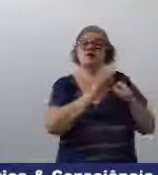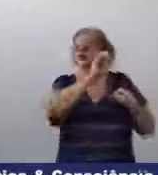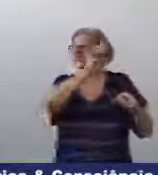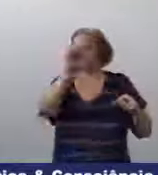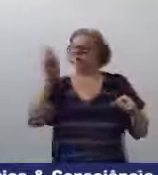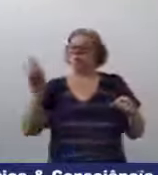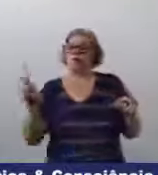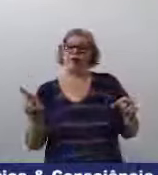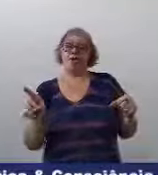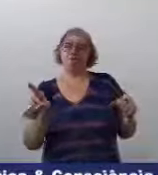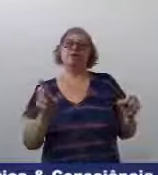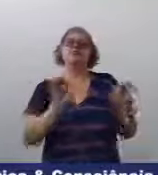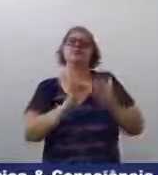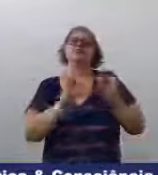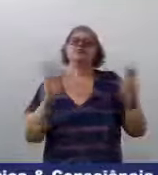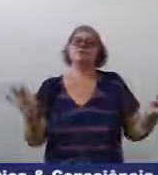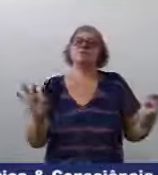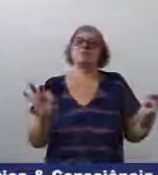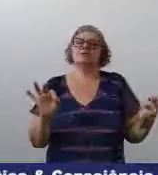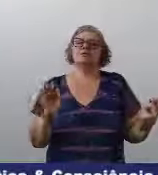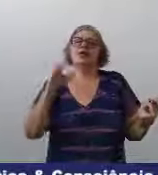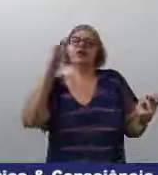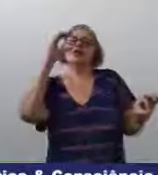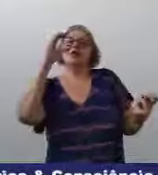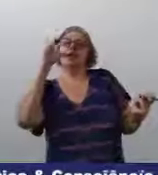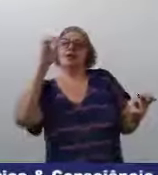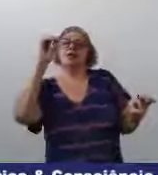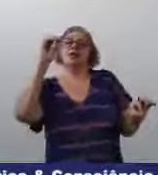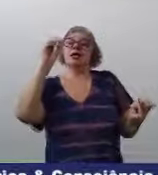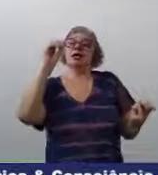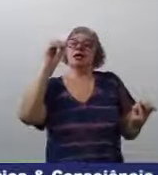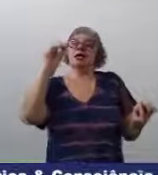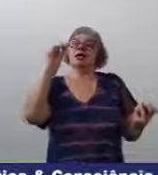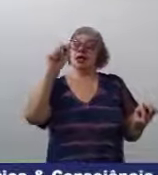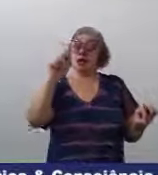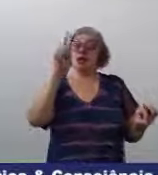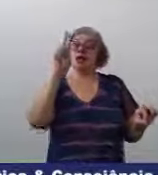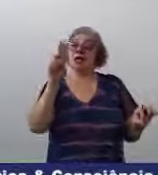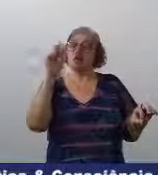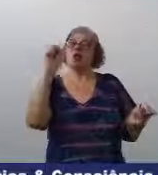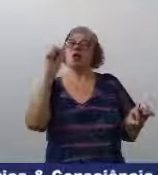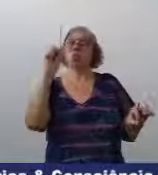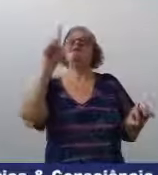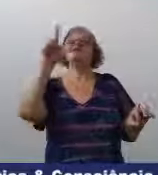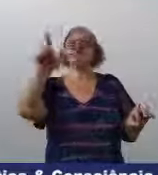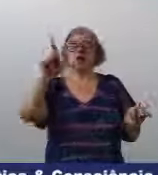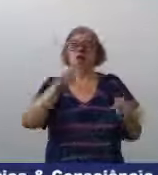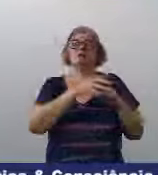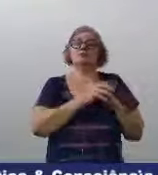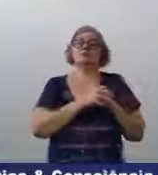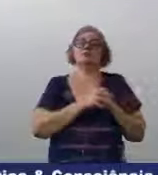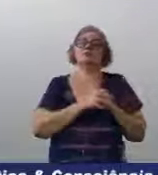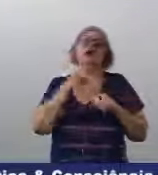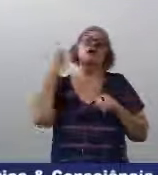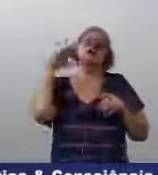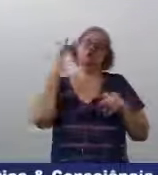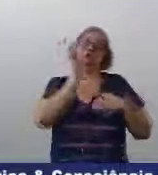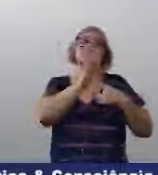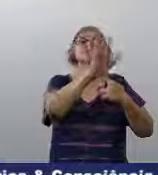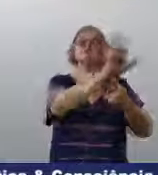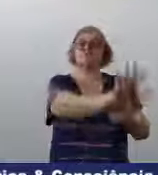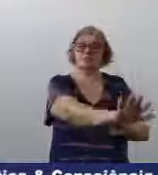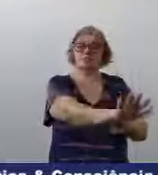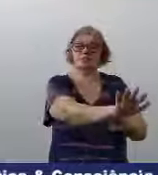de um universo que não é casual, e sim causal. A ciência vai nos mostrando tudo isso, e